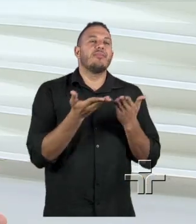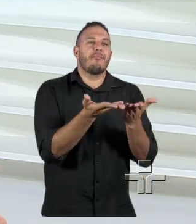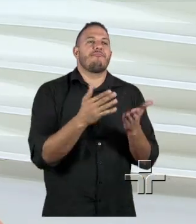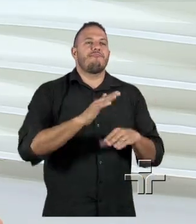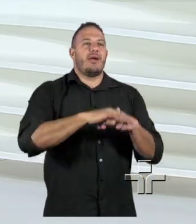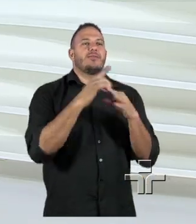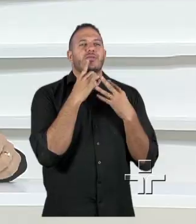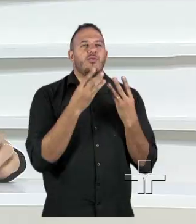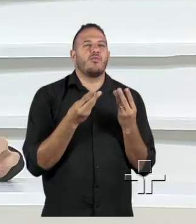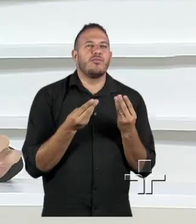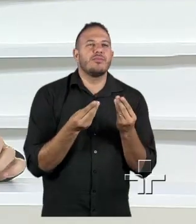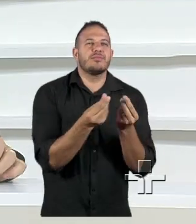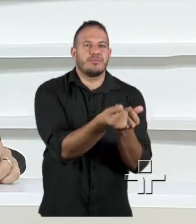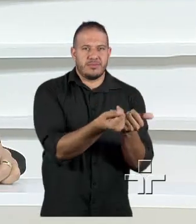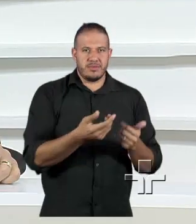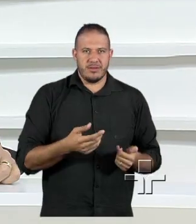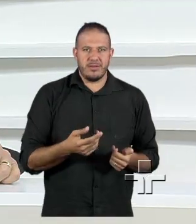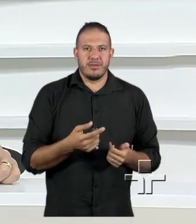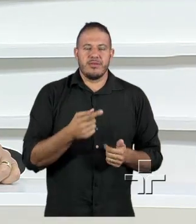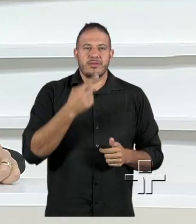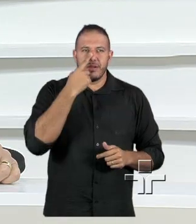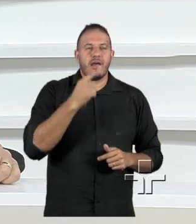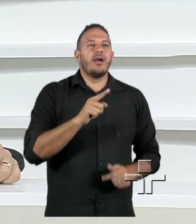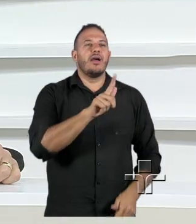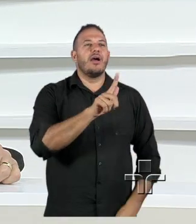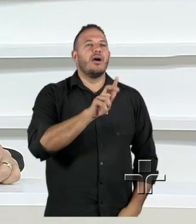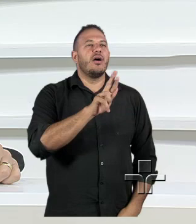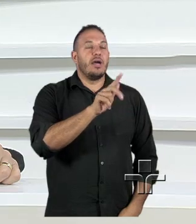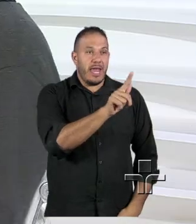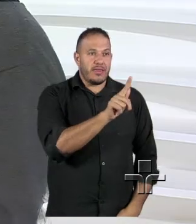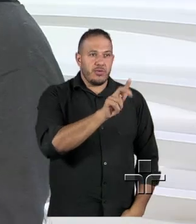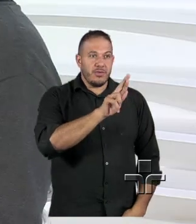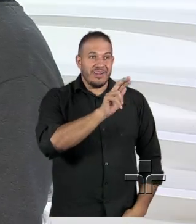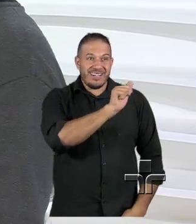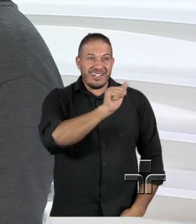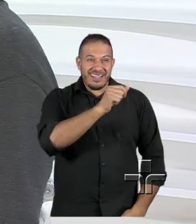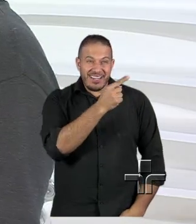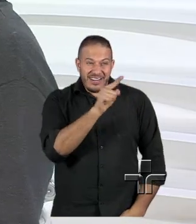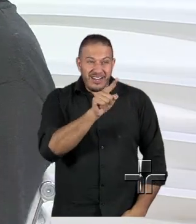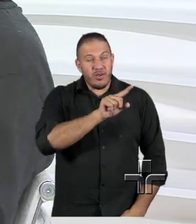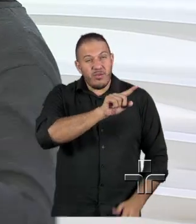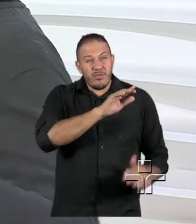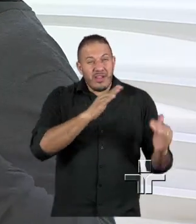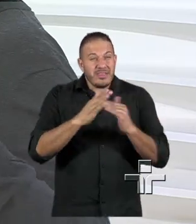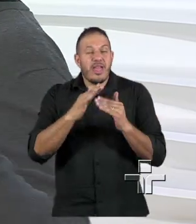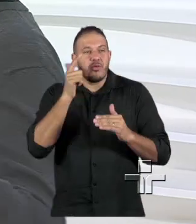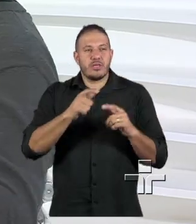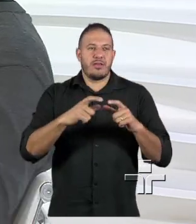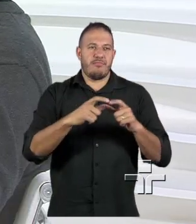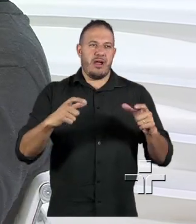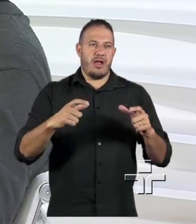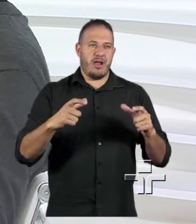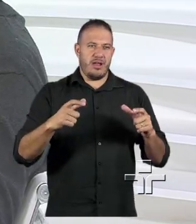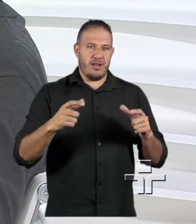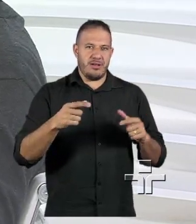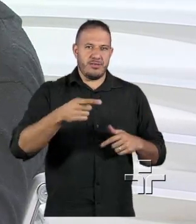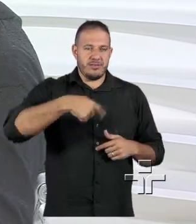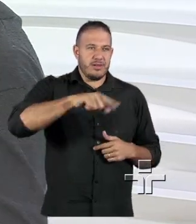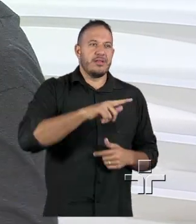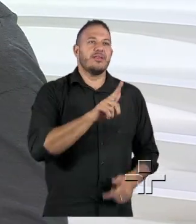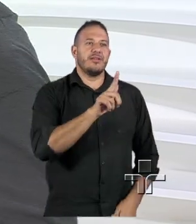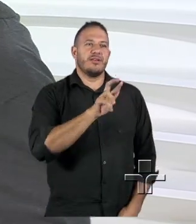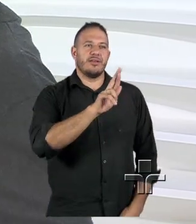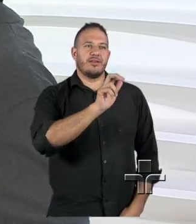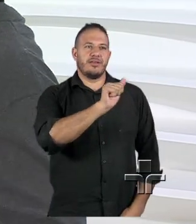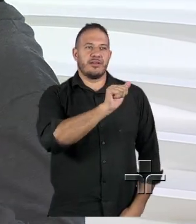qualidade ao produto. Bean to bar, o grão à barra. Esse é o nome lá americano. Sim. A gente costuma dizer que é from farm to store, quer dizer, a